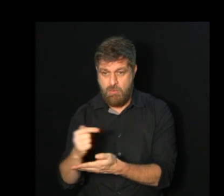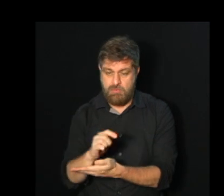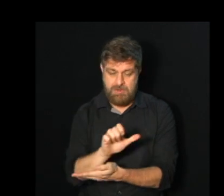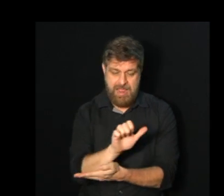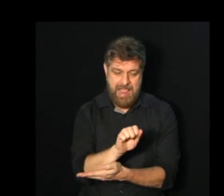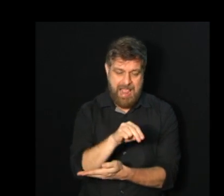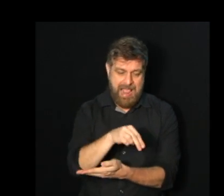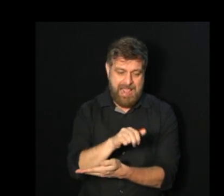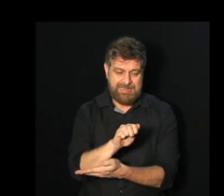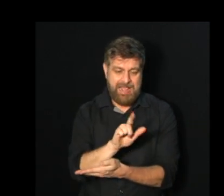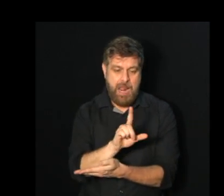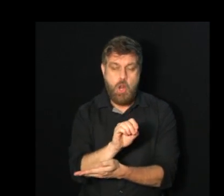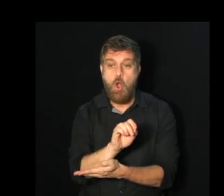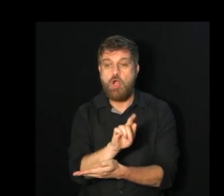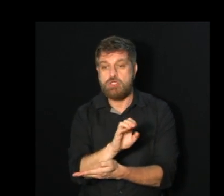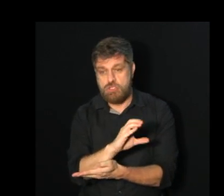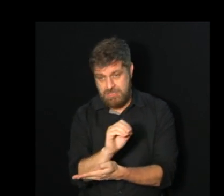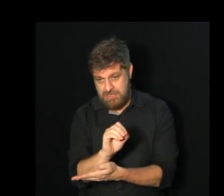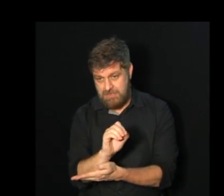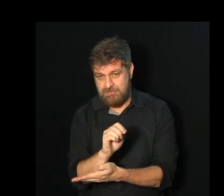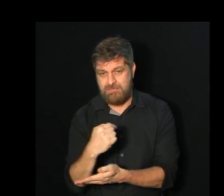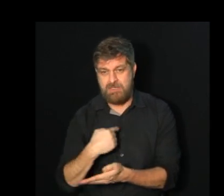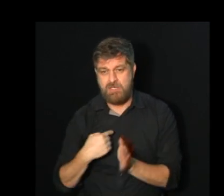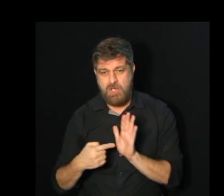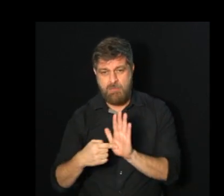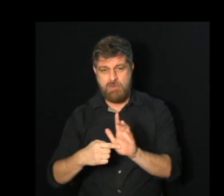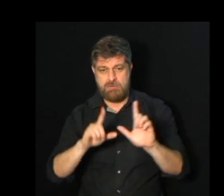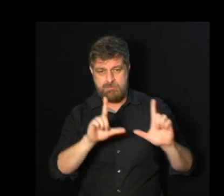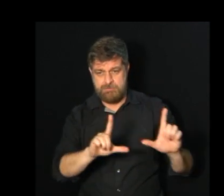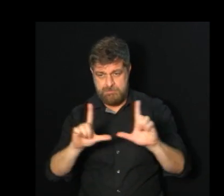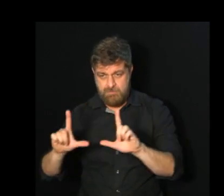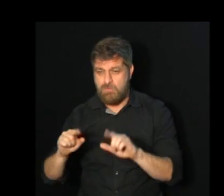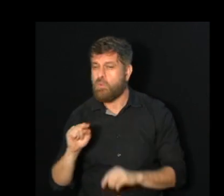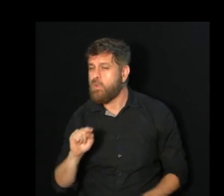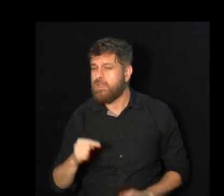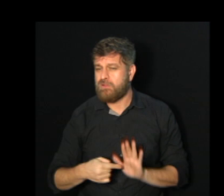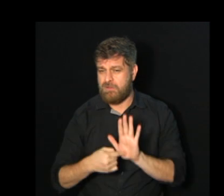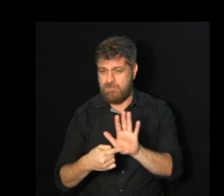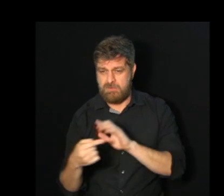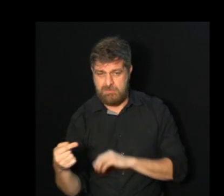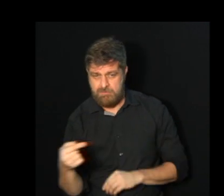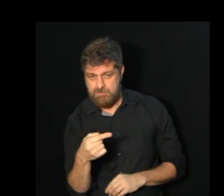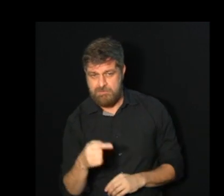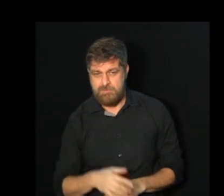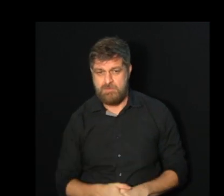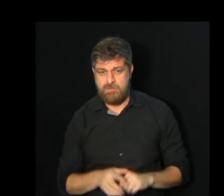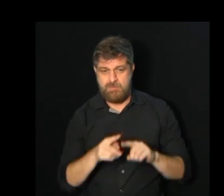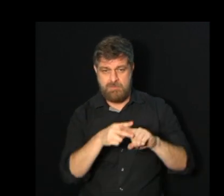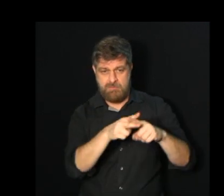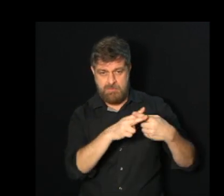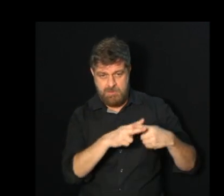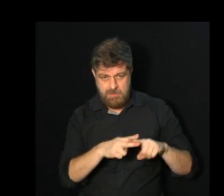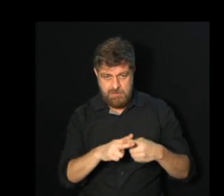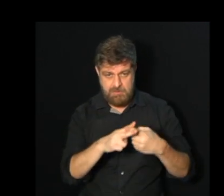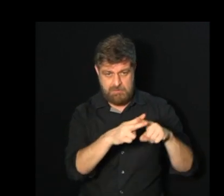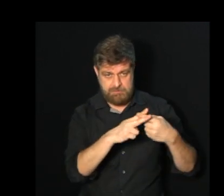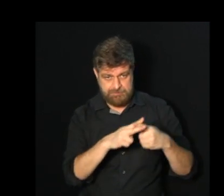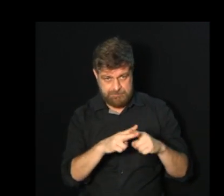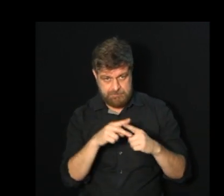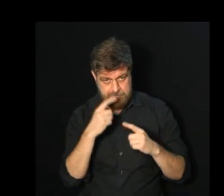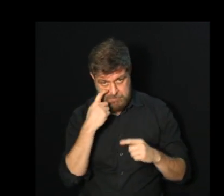outra. O que eu mostro ali nos quadros é o seguinte, o Jorge ali está dando manutenção numa repetidora